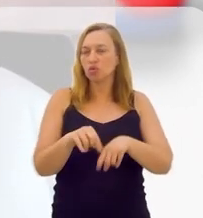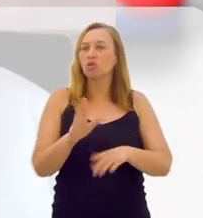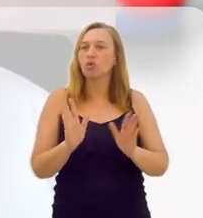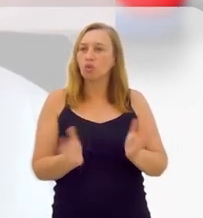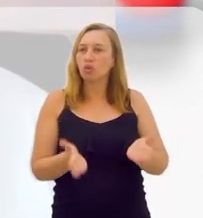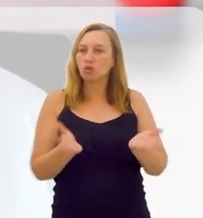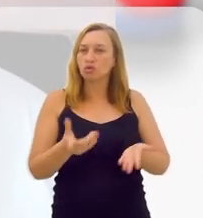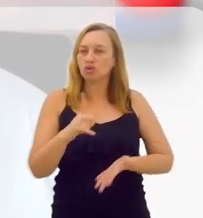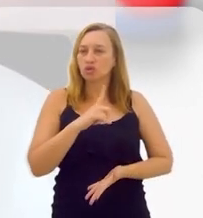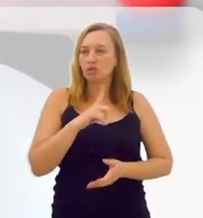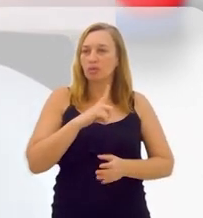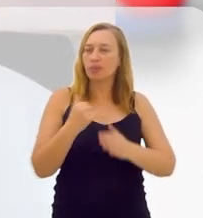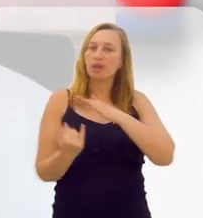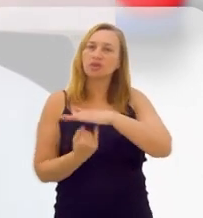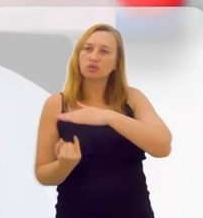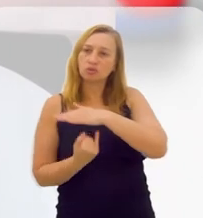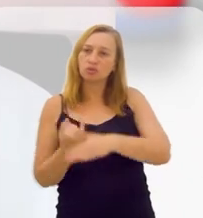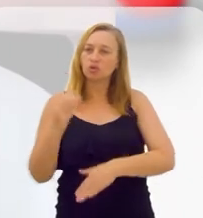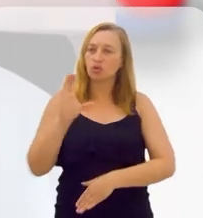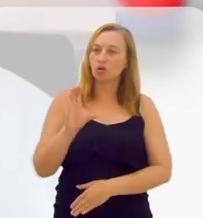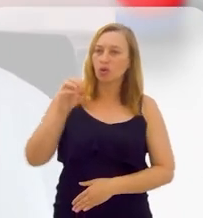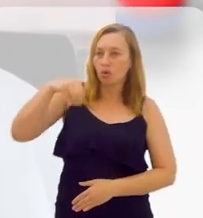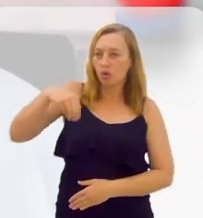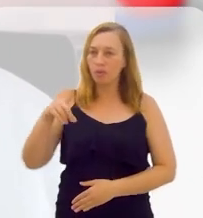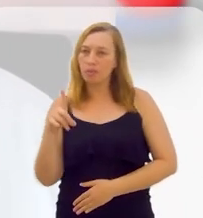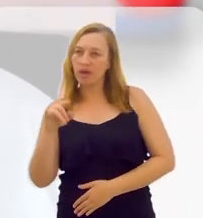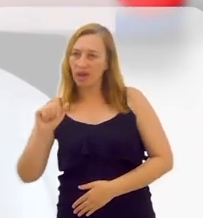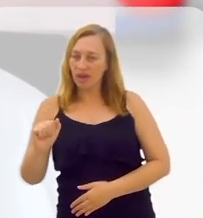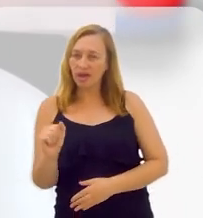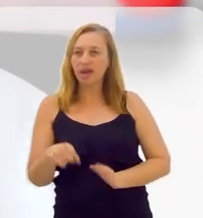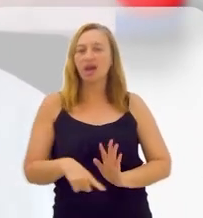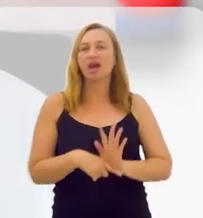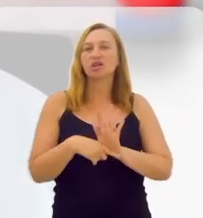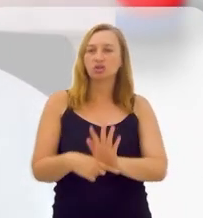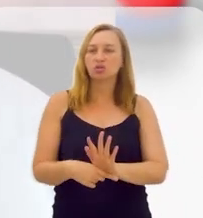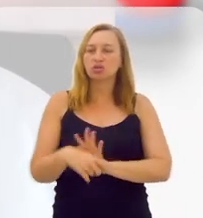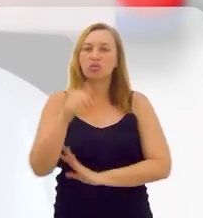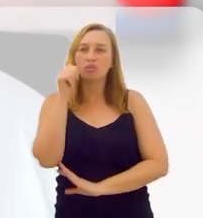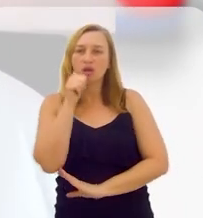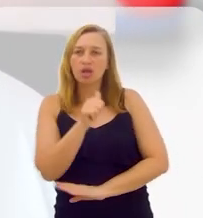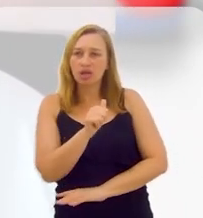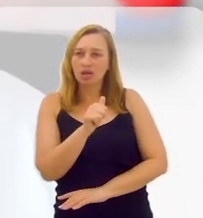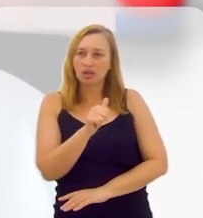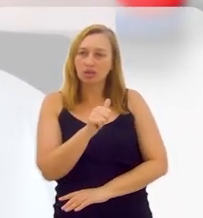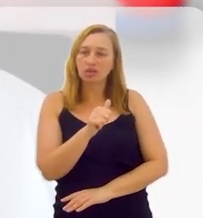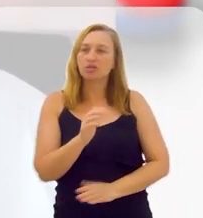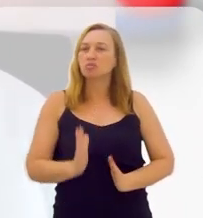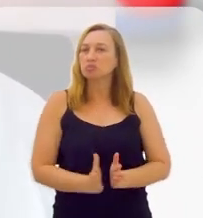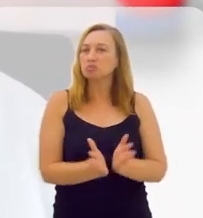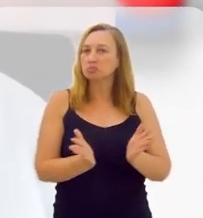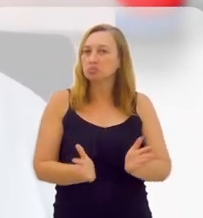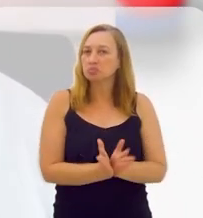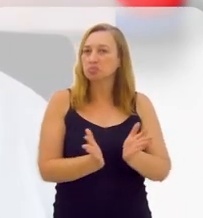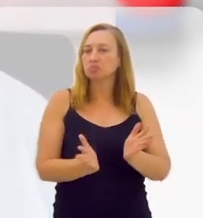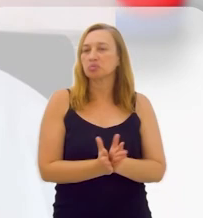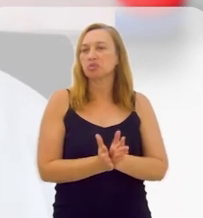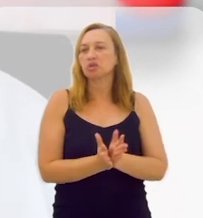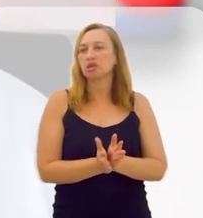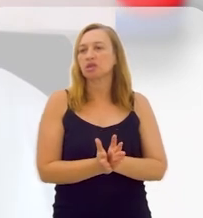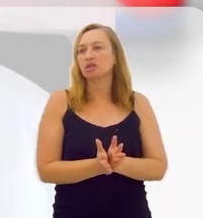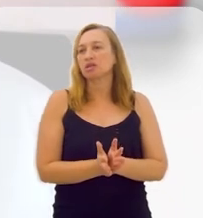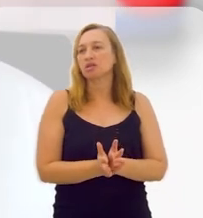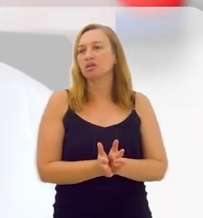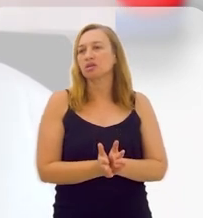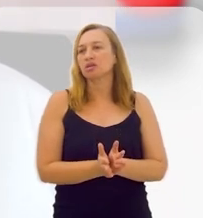E hoje tem um instituto, a colmeia tem um instituto, onde ela ajuda mulheres em vulnerabilidade,